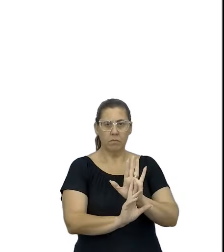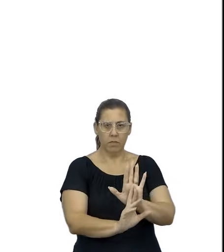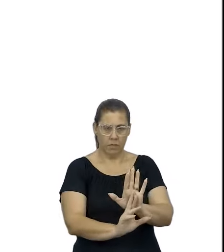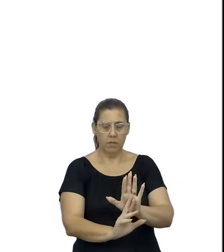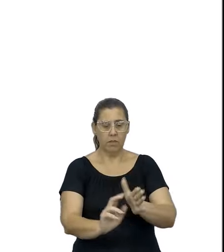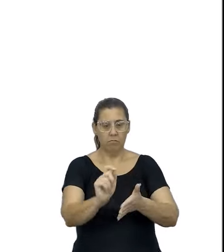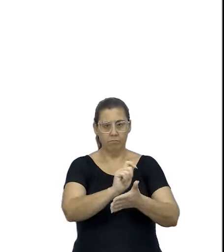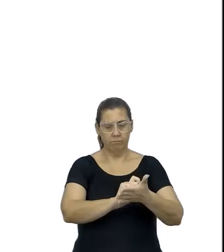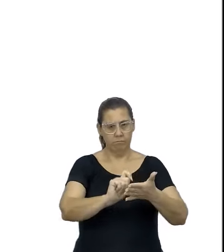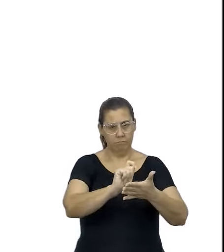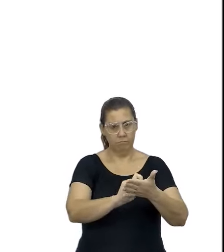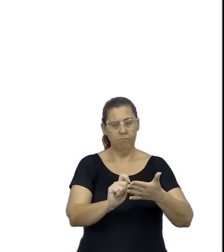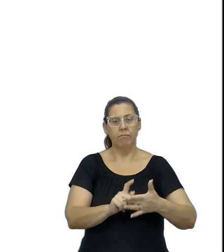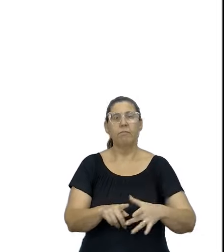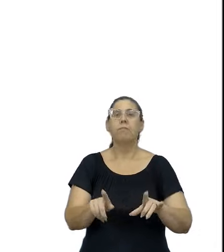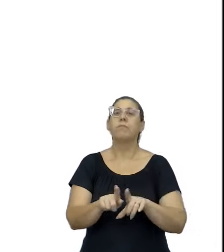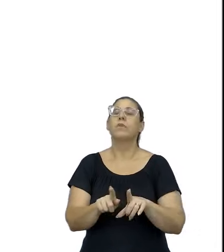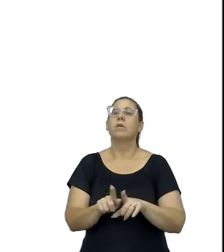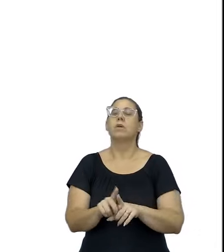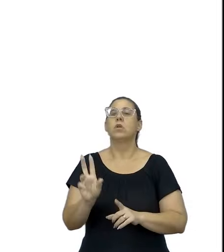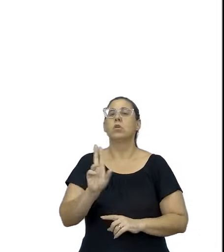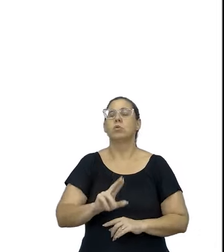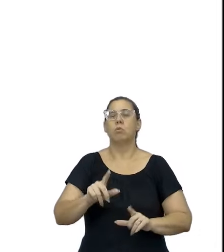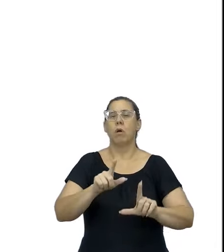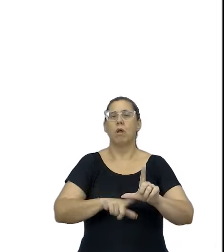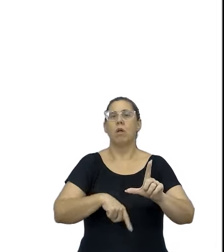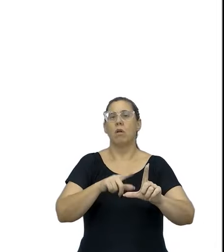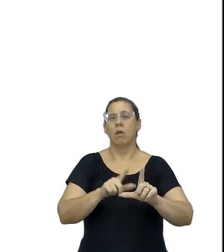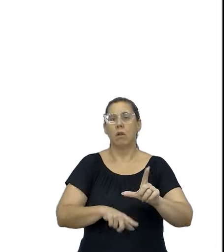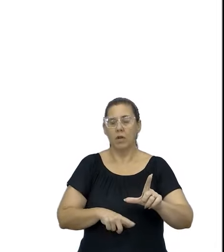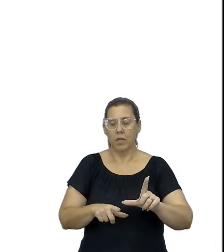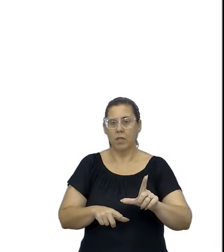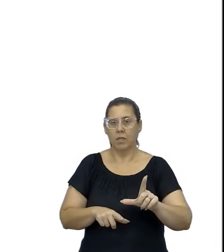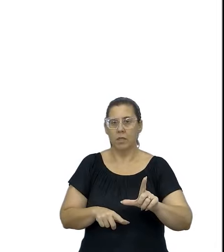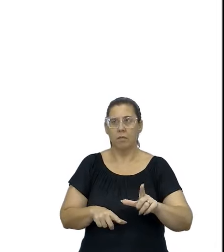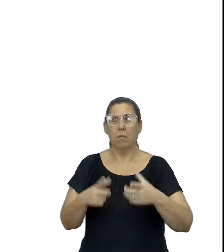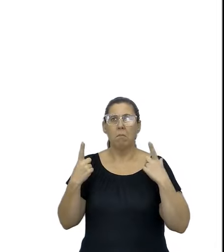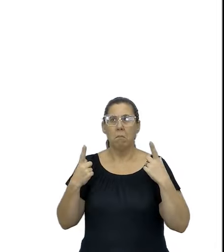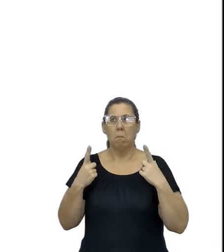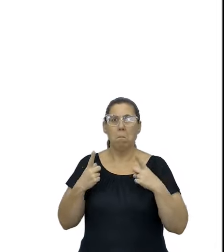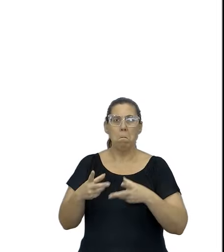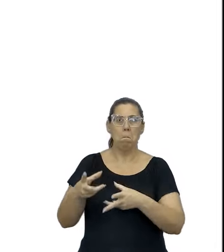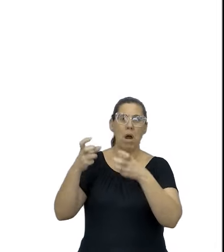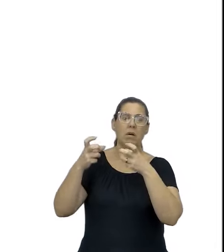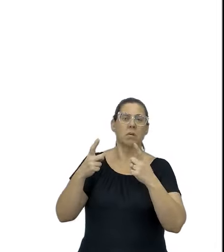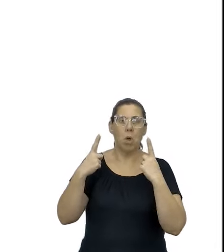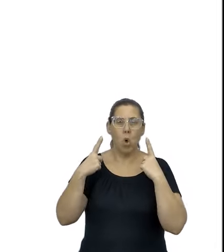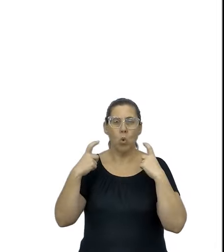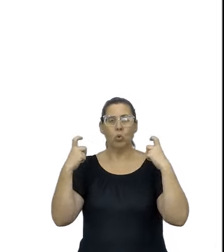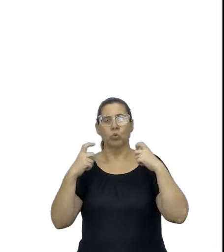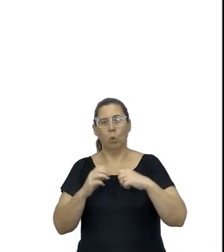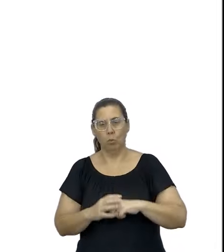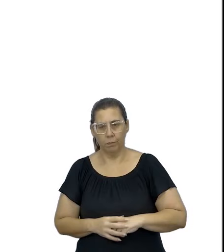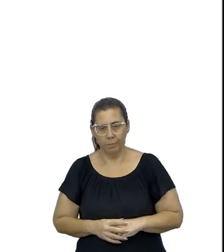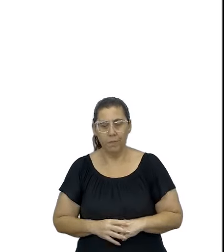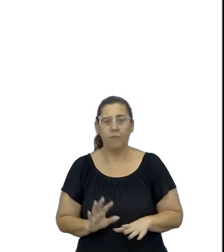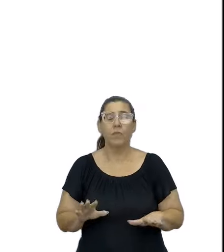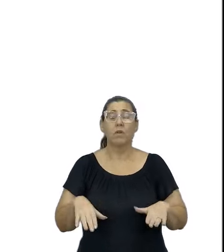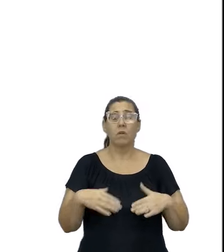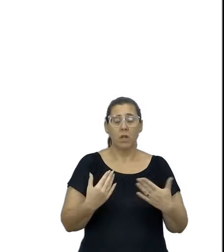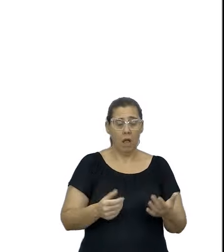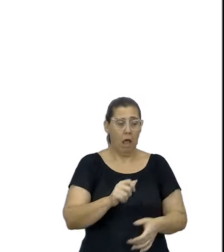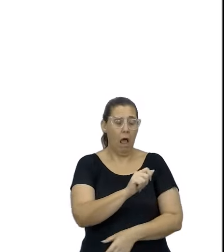da escrita, quanto ao uso de letras para notar esse som, certo? Refere-se, pois, aos